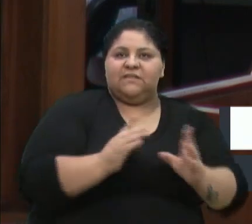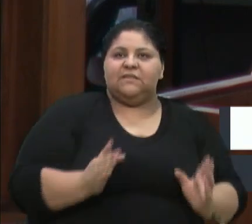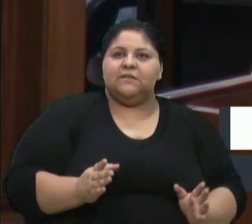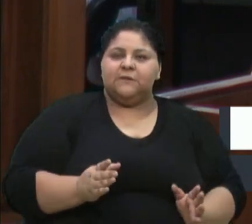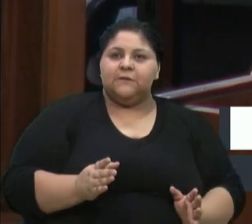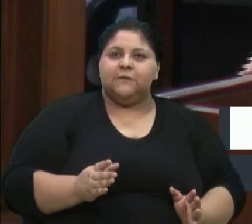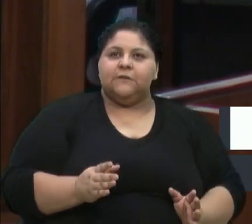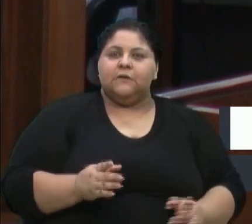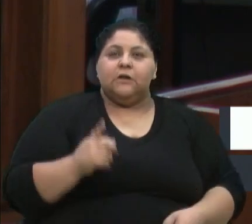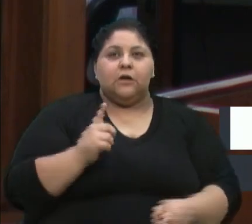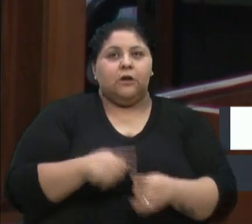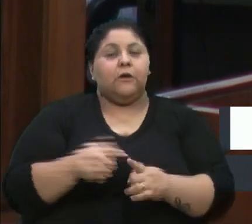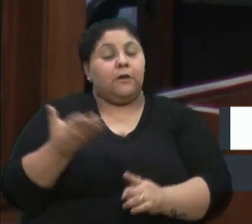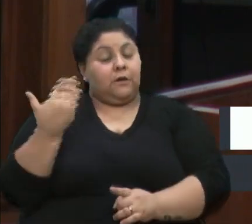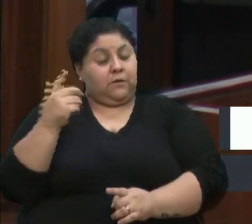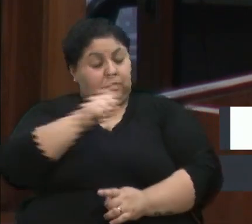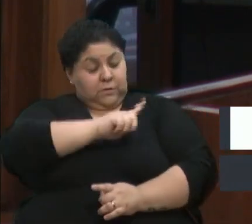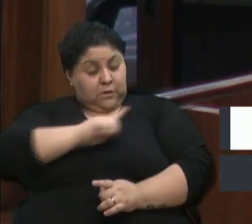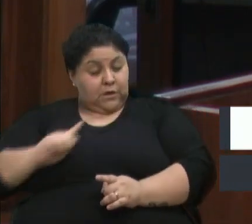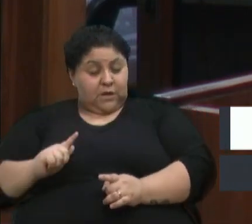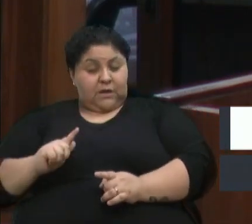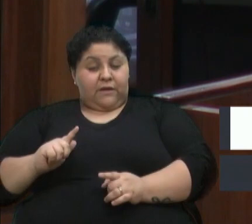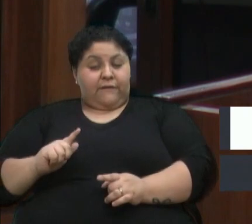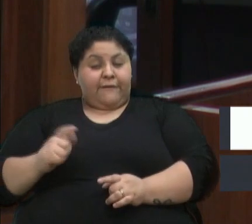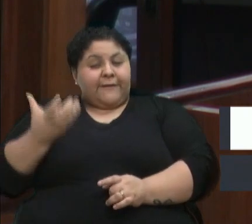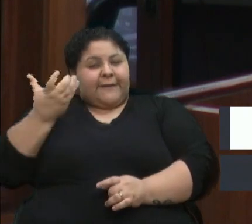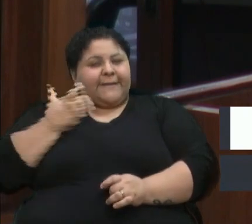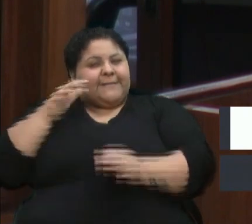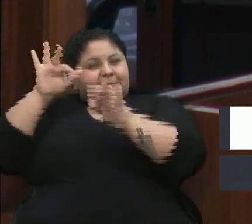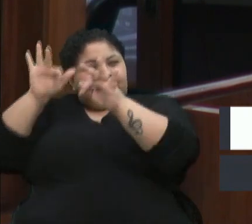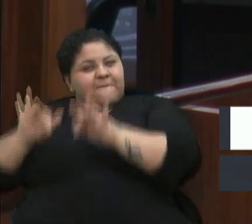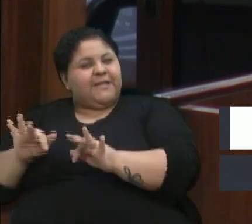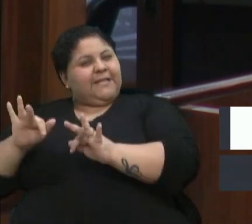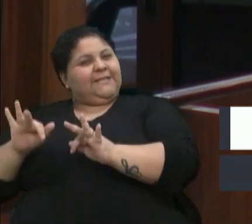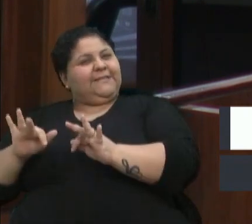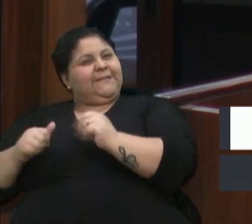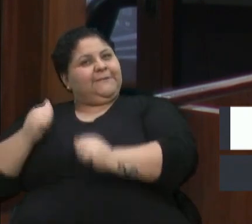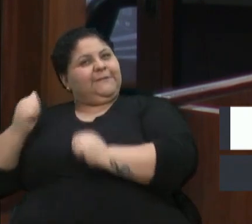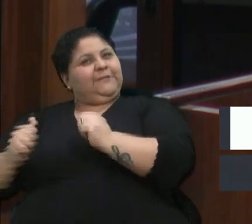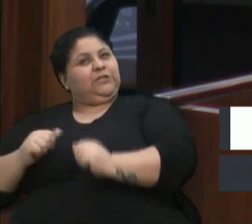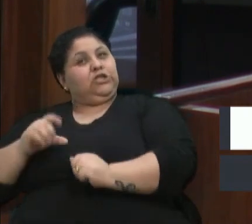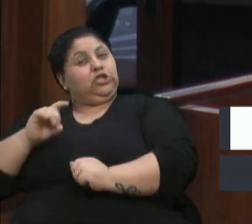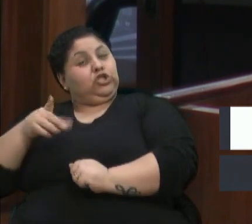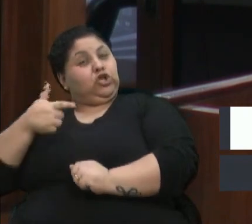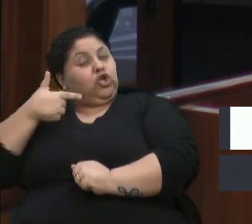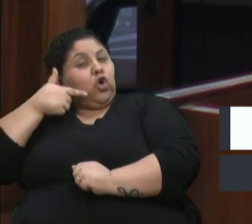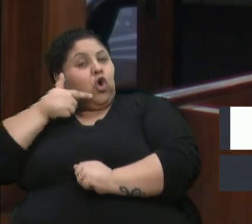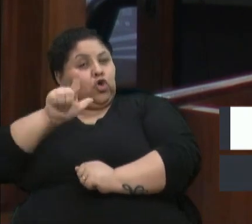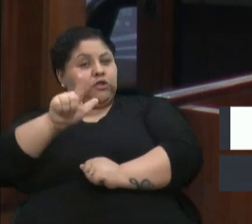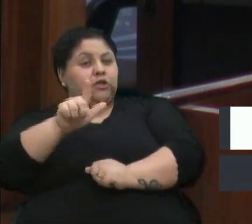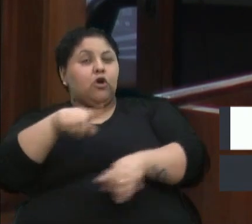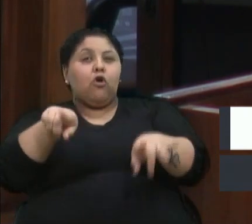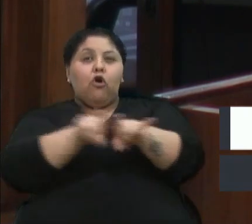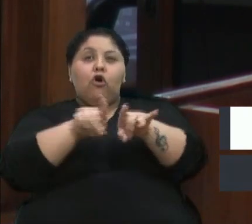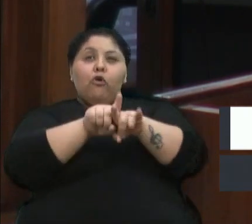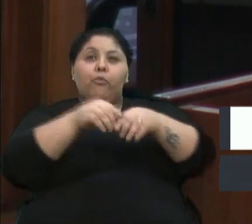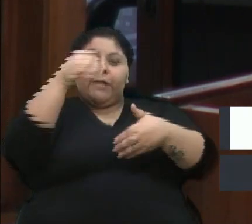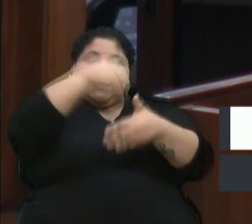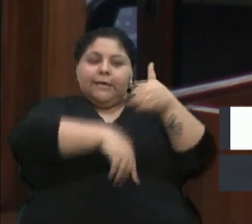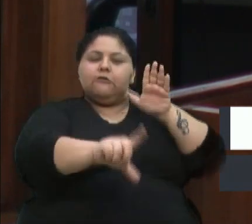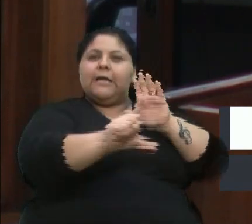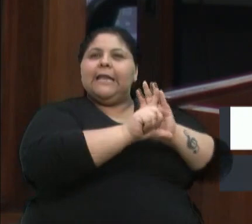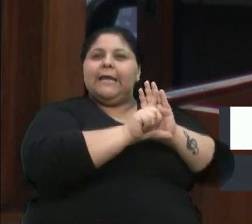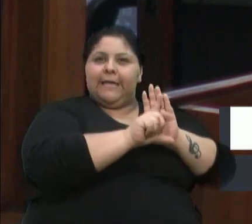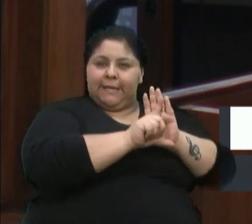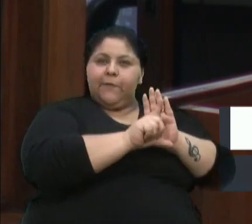Porque teve um governo que tentou acabar com a meia maratona. E só não conseguiu acabar porque é uma previsão legal.